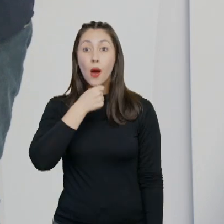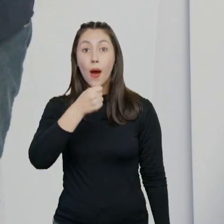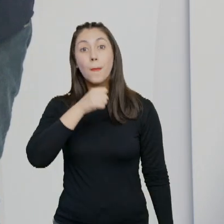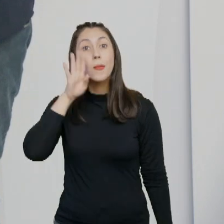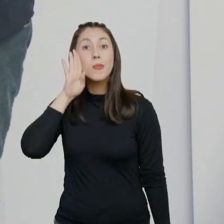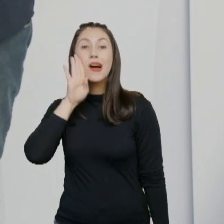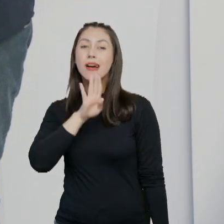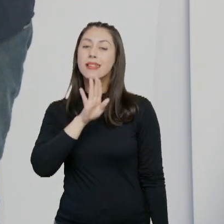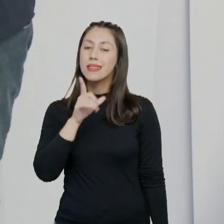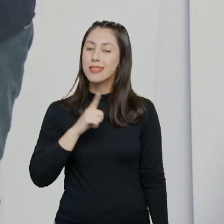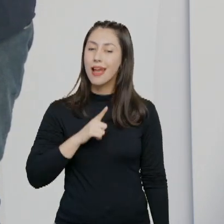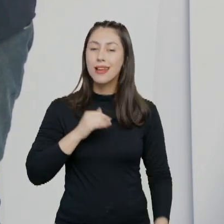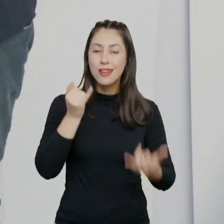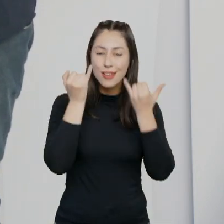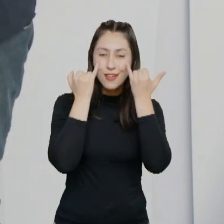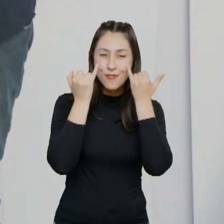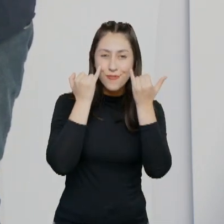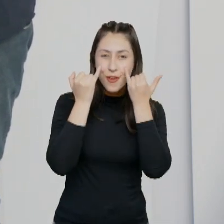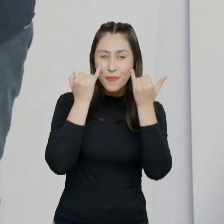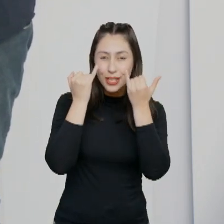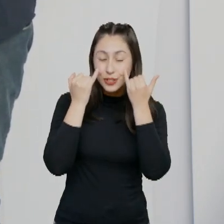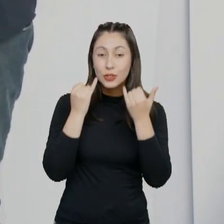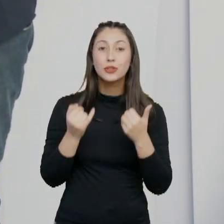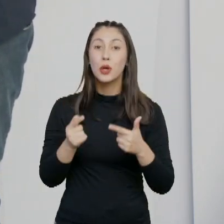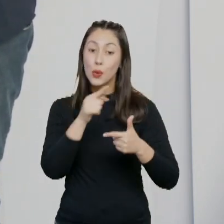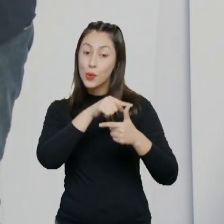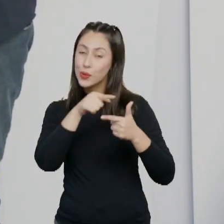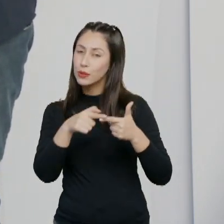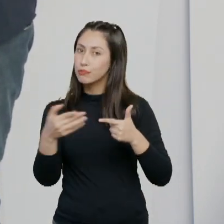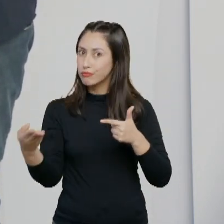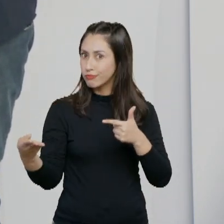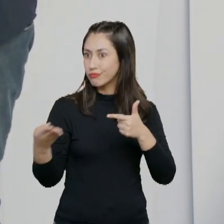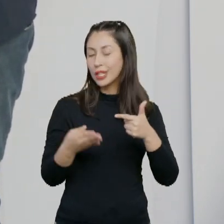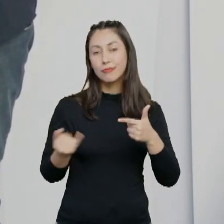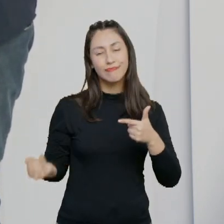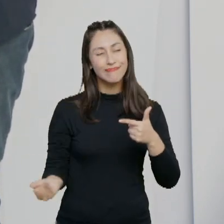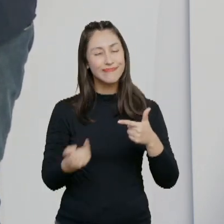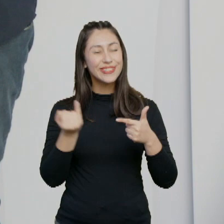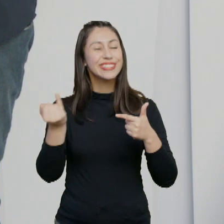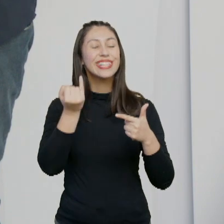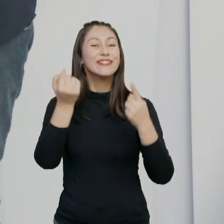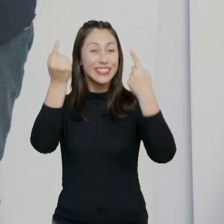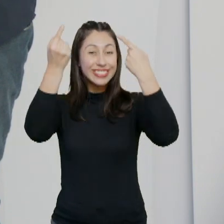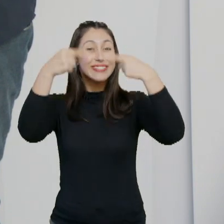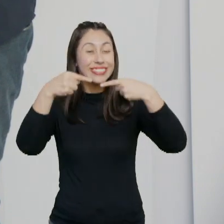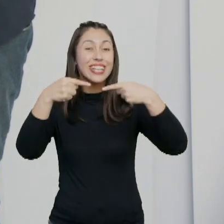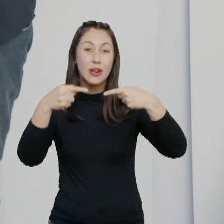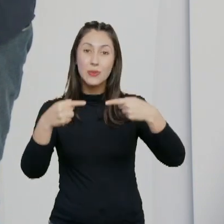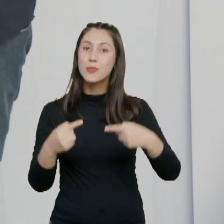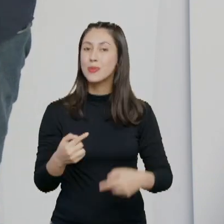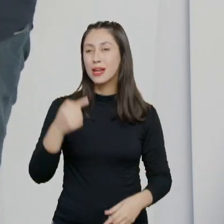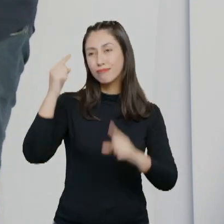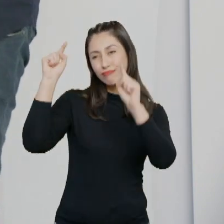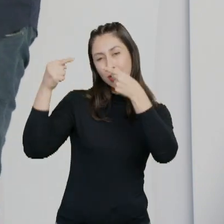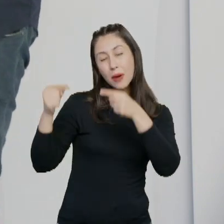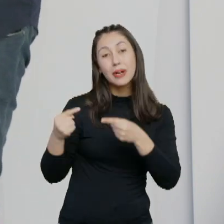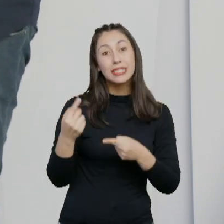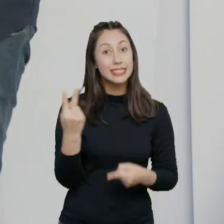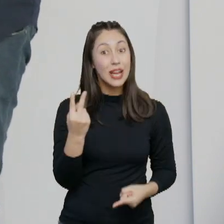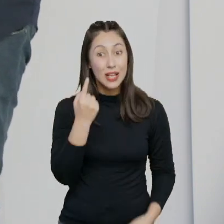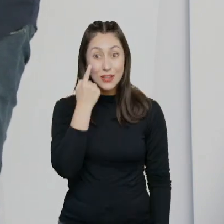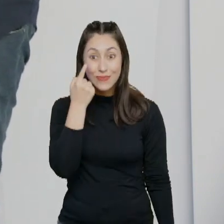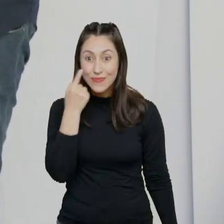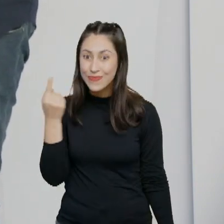Ricardo tem mais informações com dois importantes convidados para essa disputa da segunda fase do torneio. Vamos ver quem são?